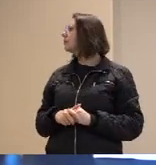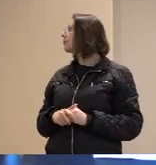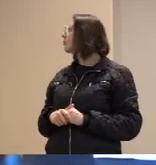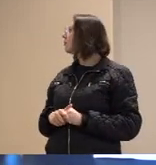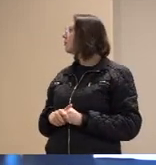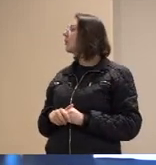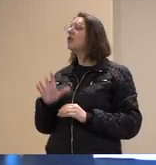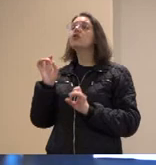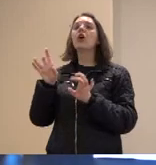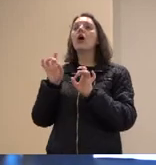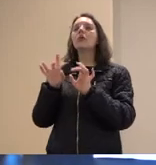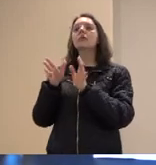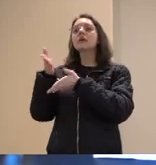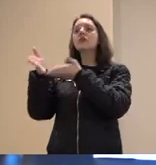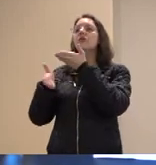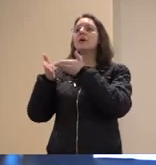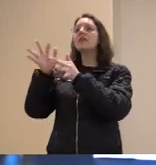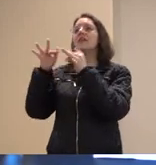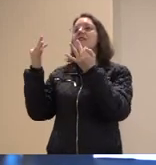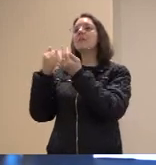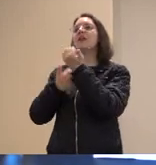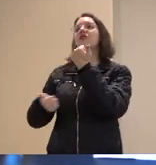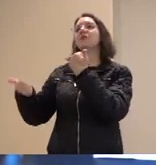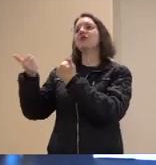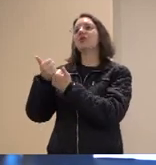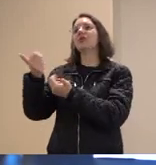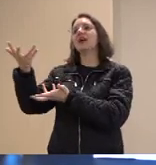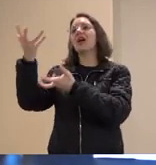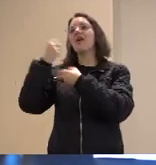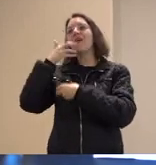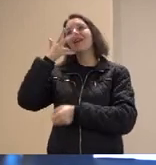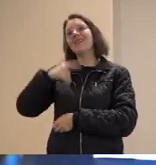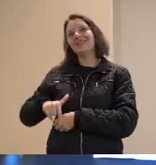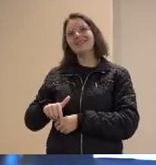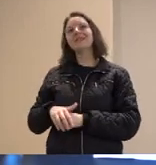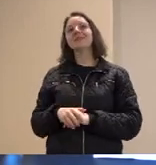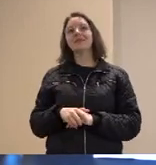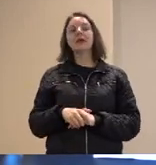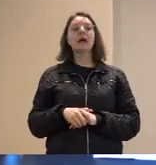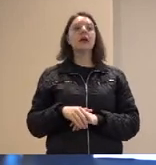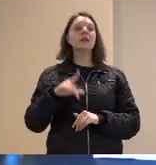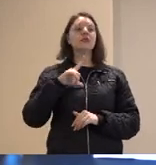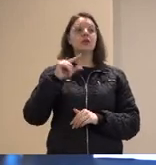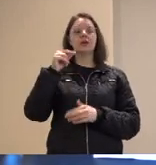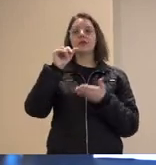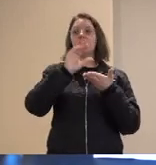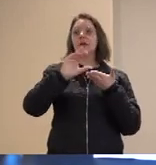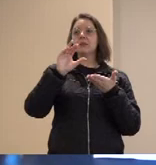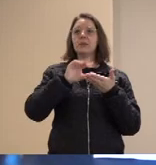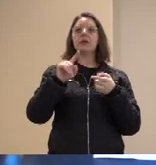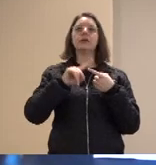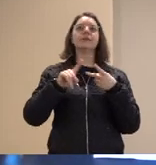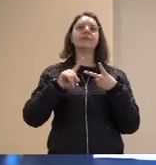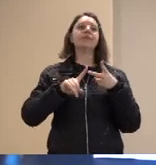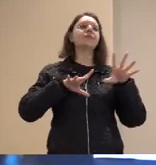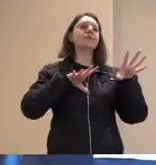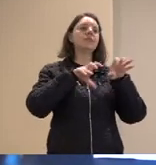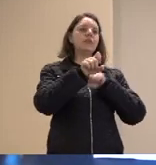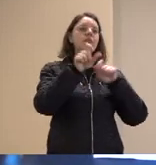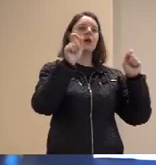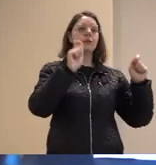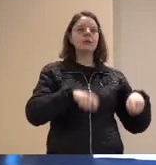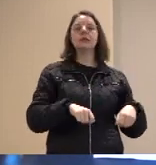familiar. Gente, tinha a questão do cofinanciamento, a questão da capacitação, vou pular.